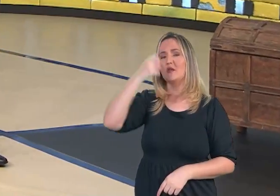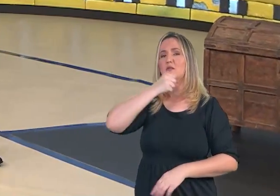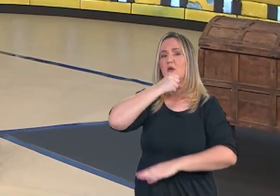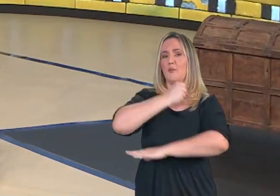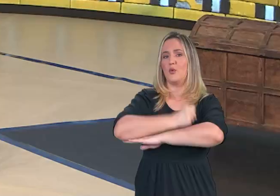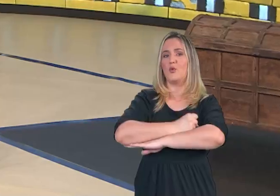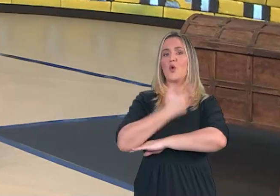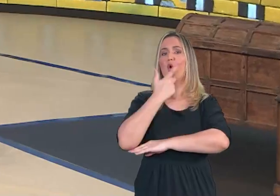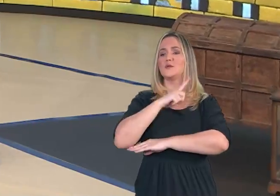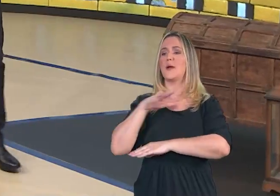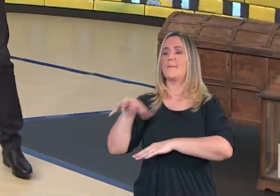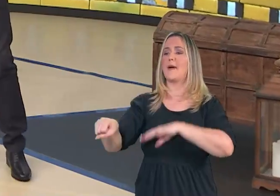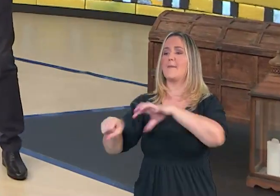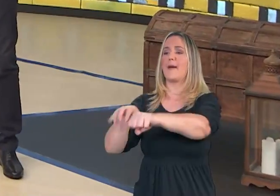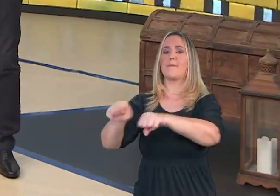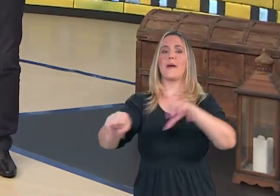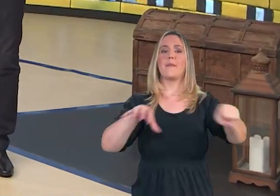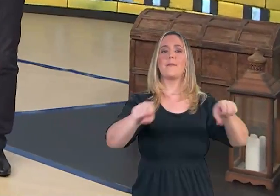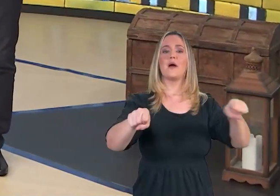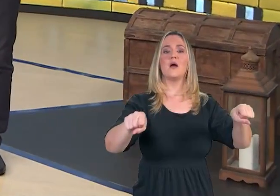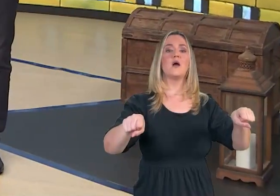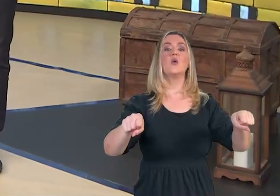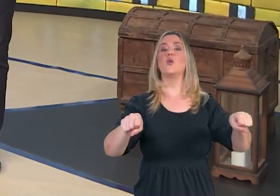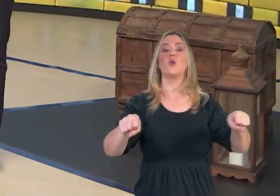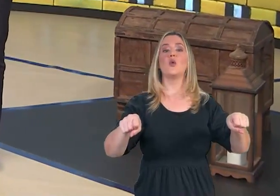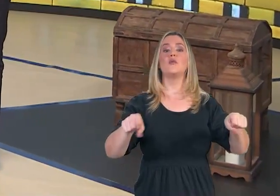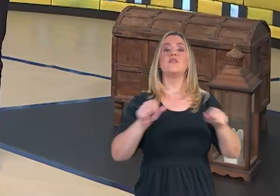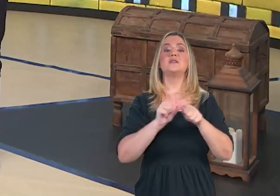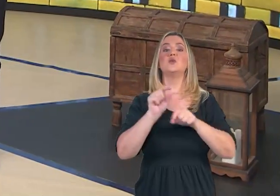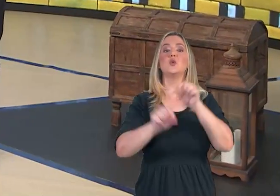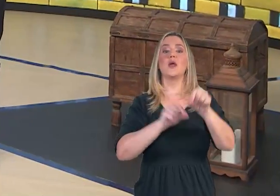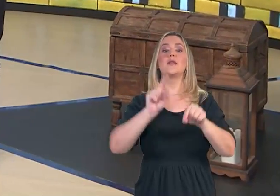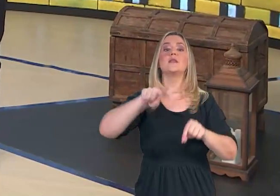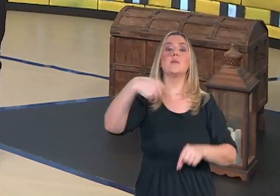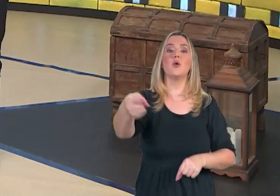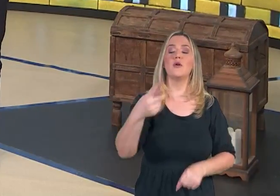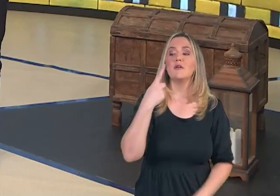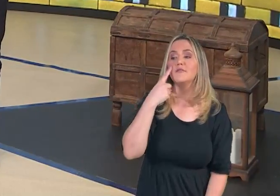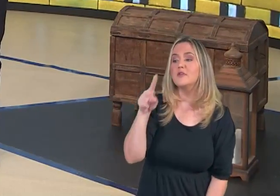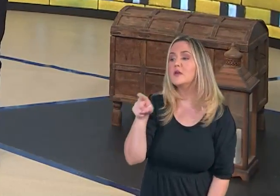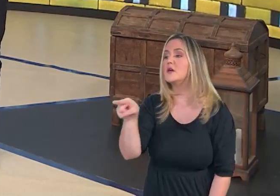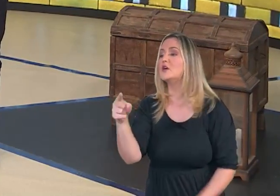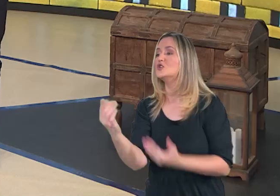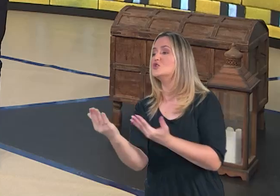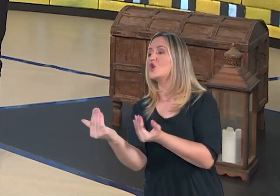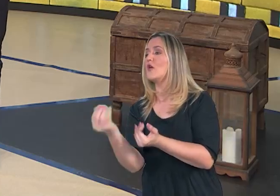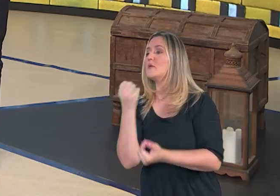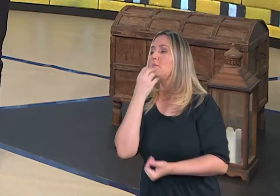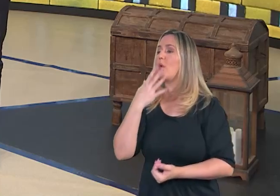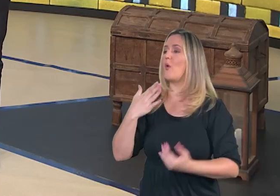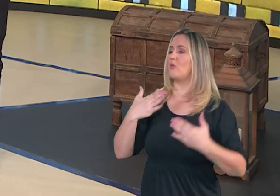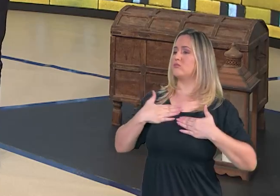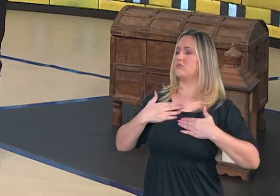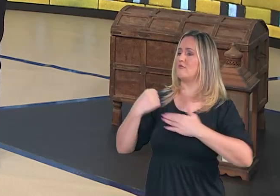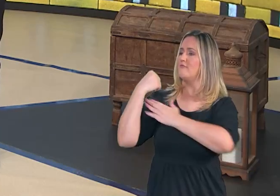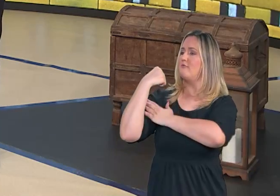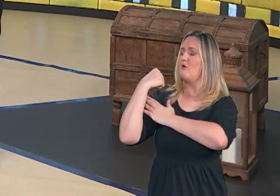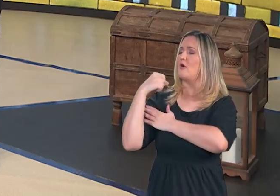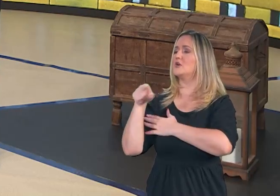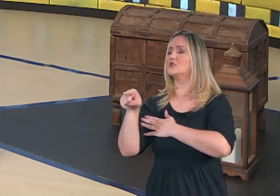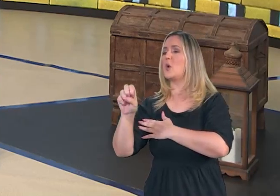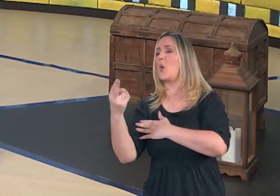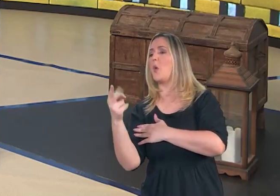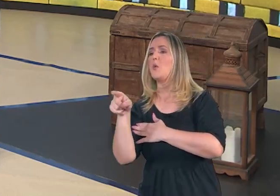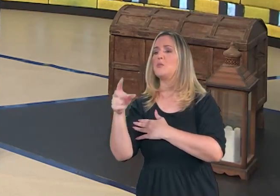nações conquistadas, ele tirou o melhor de seus rapazes e levou para a Babilônia, ou mandou levar para a Babilônia, isto a fim de que eles